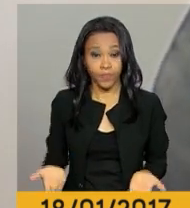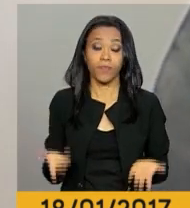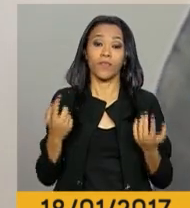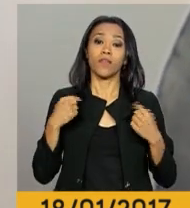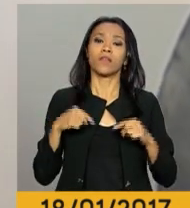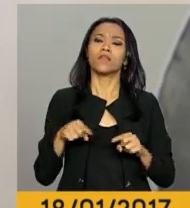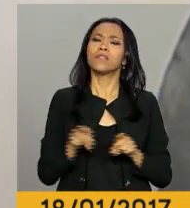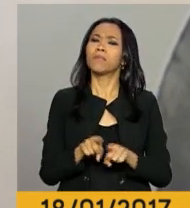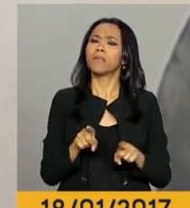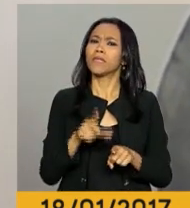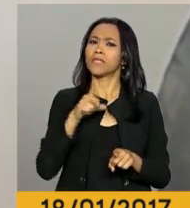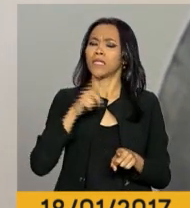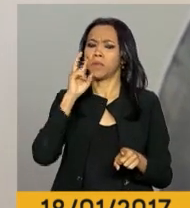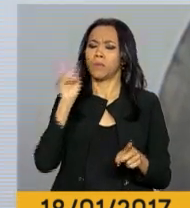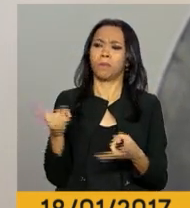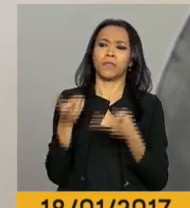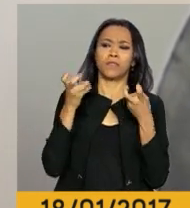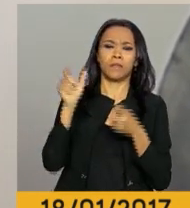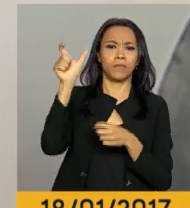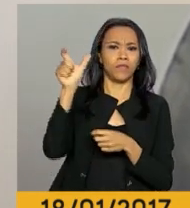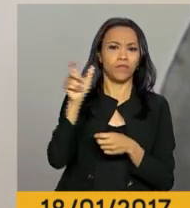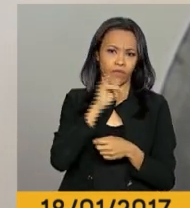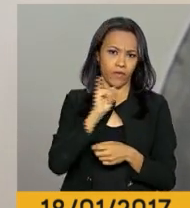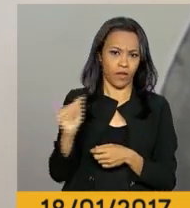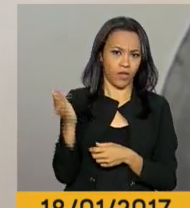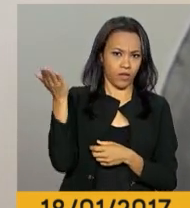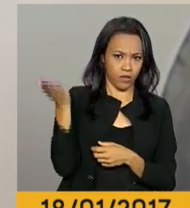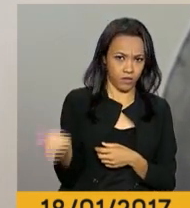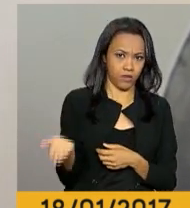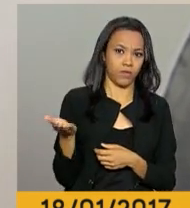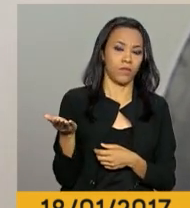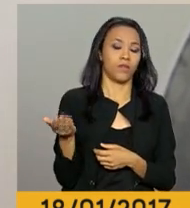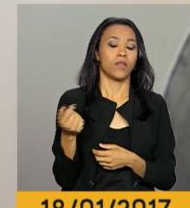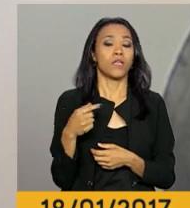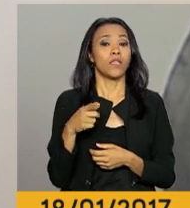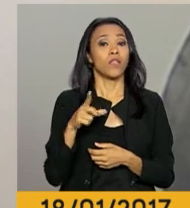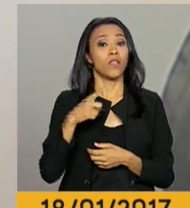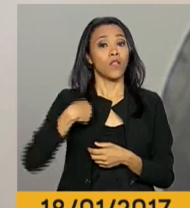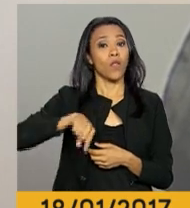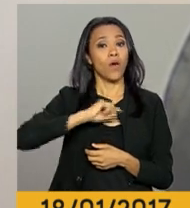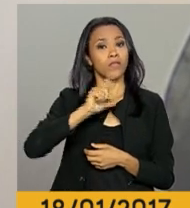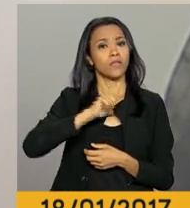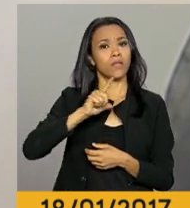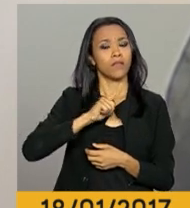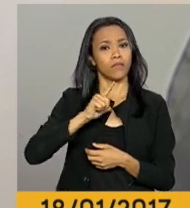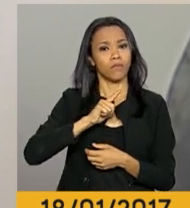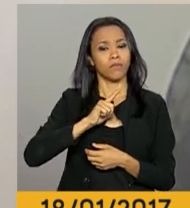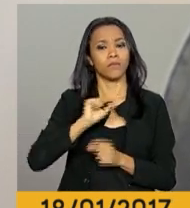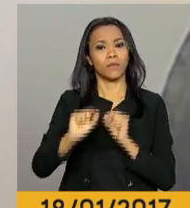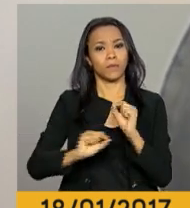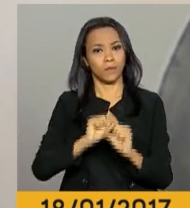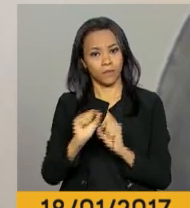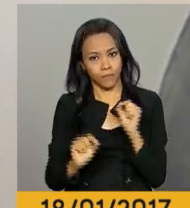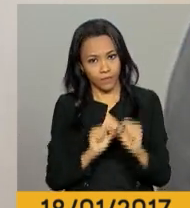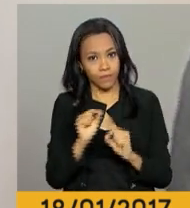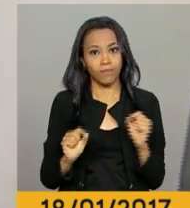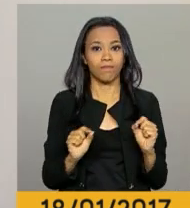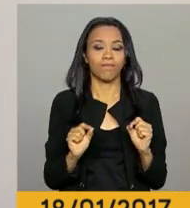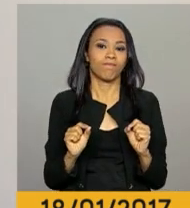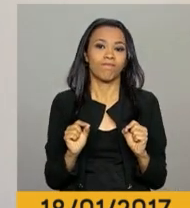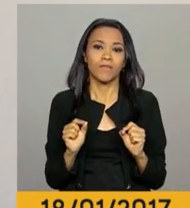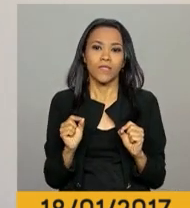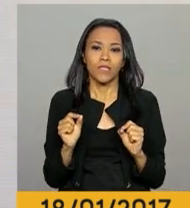também observado a fif o seguinte eh Nós temos muitas vezes uma digamos assim uma